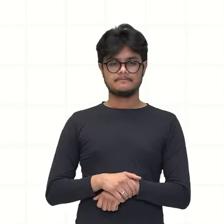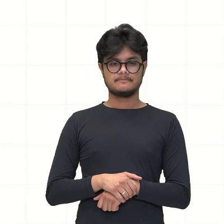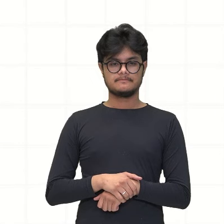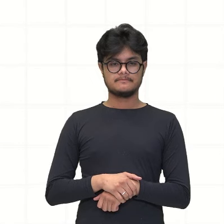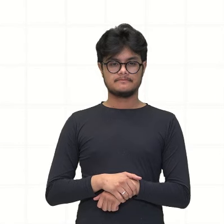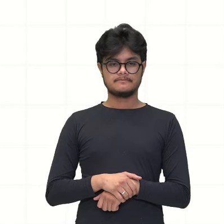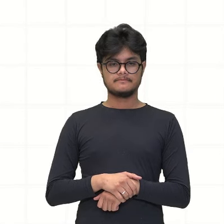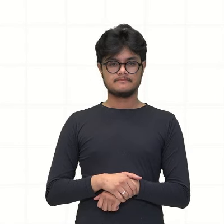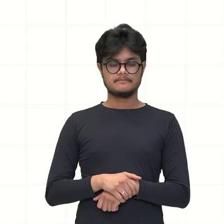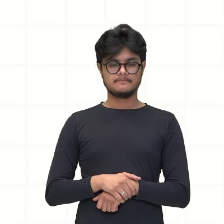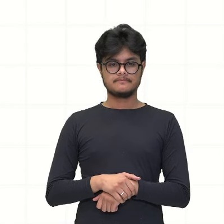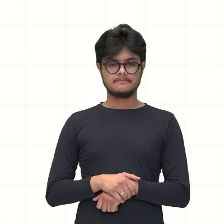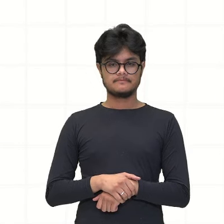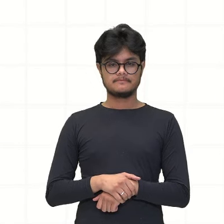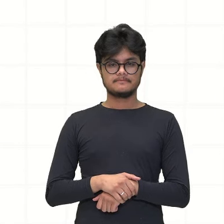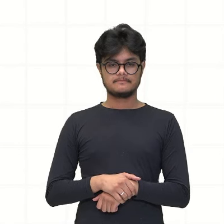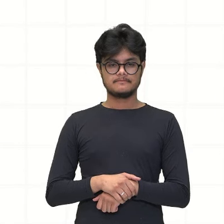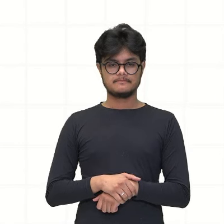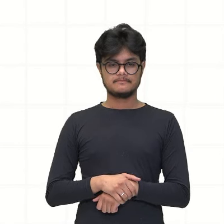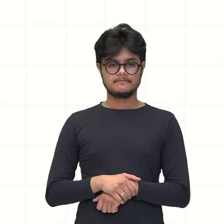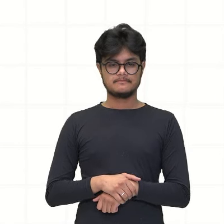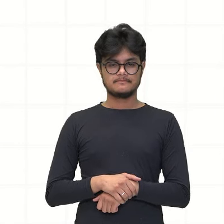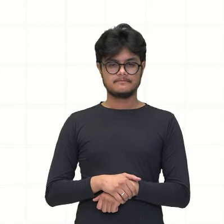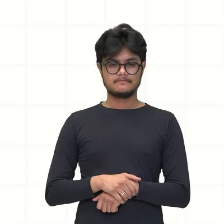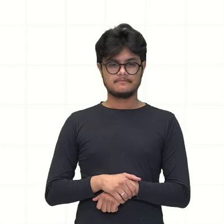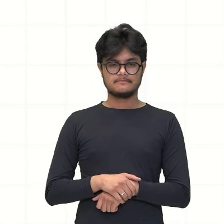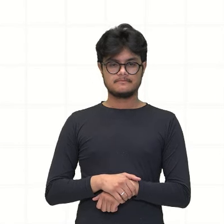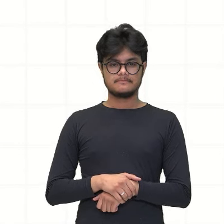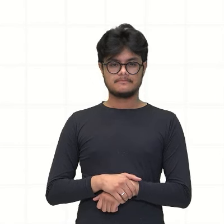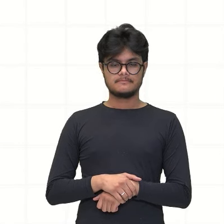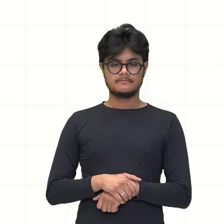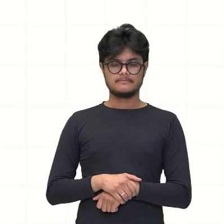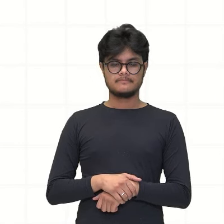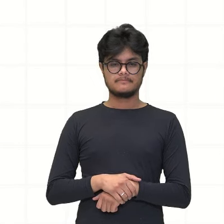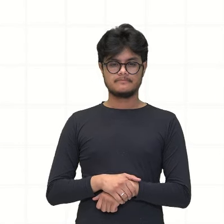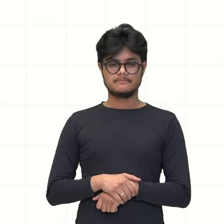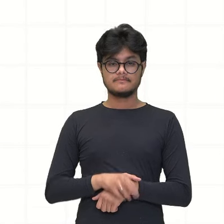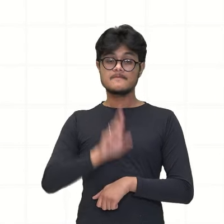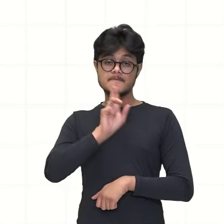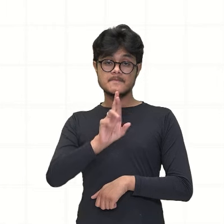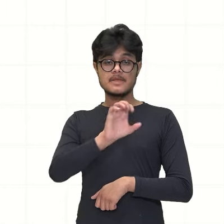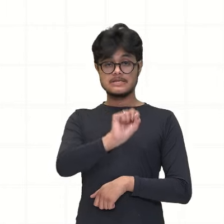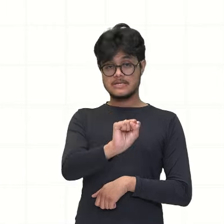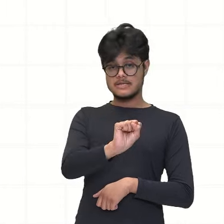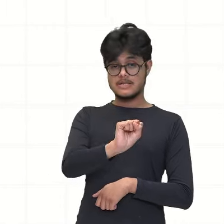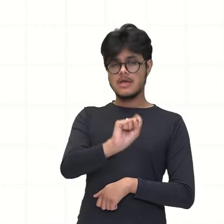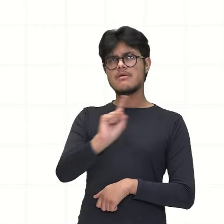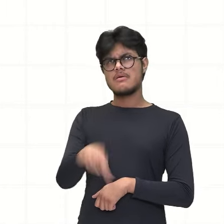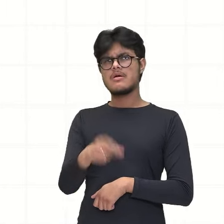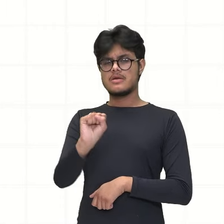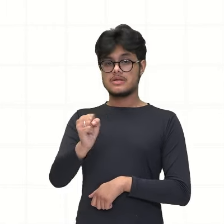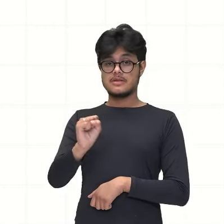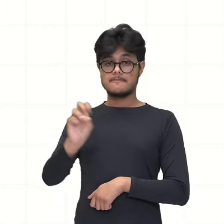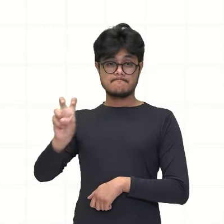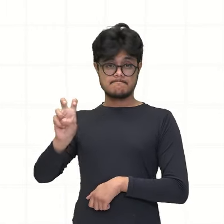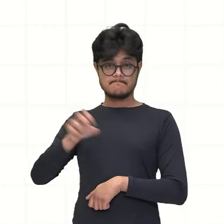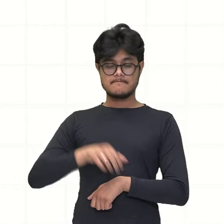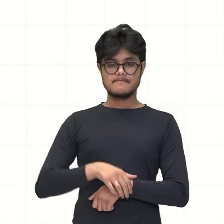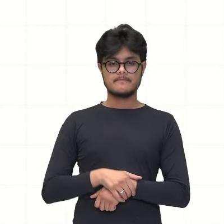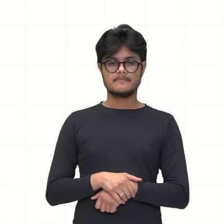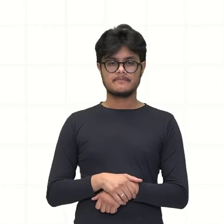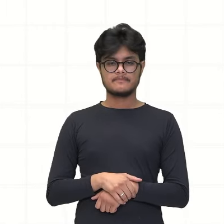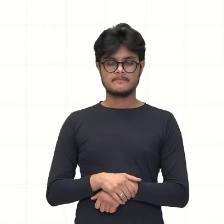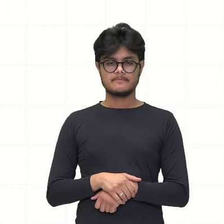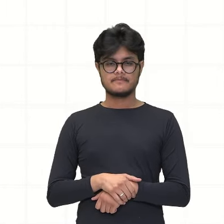1 menos 0,15, isso aqui vai dar 0,85. E aí,